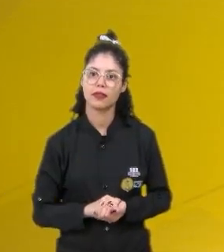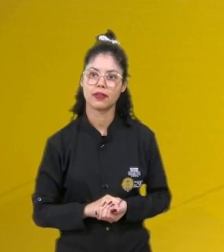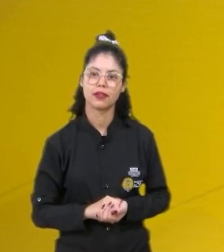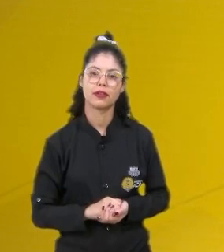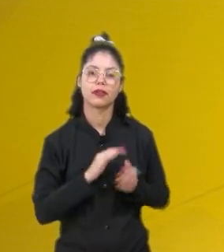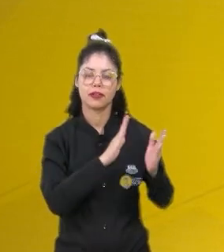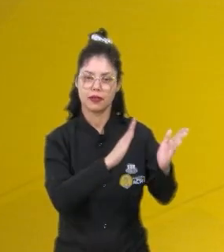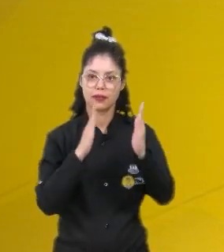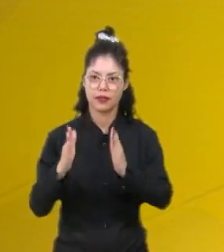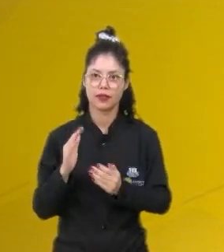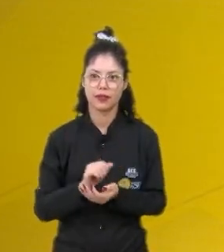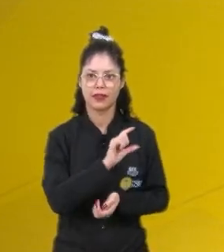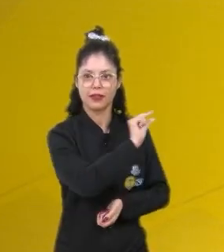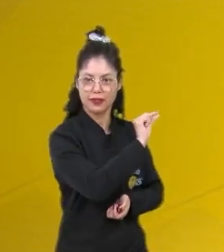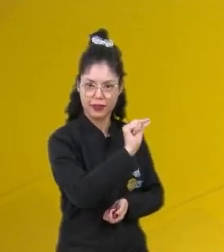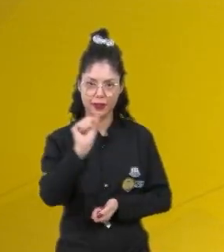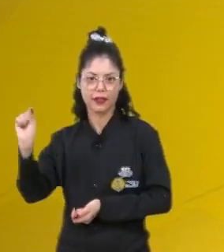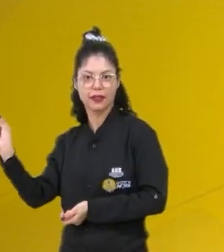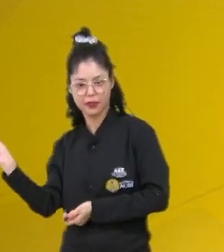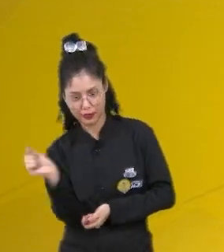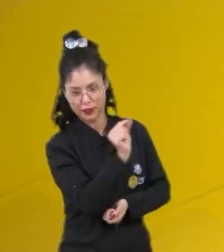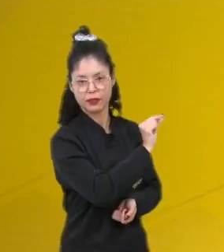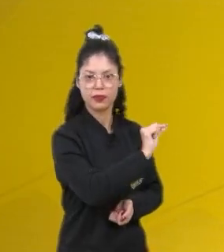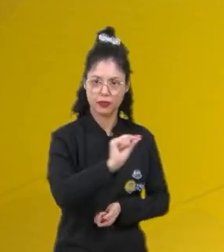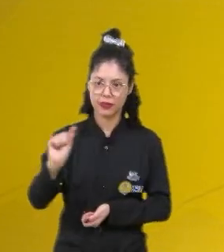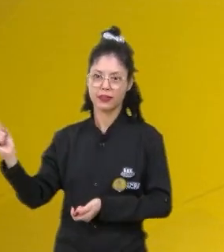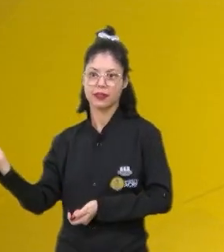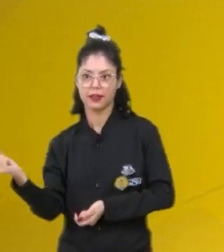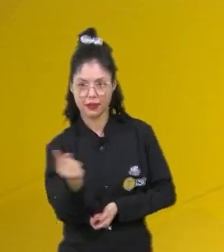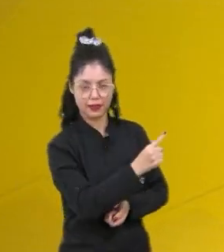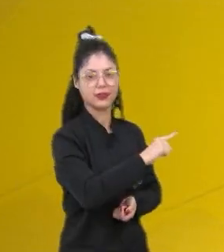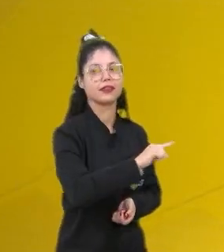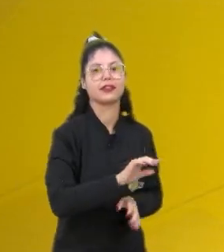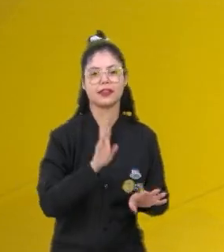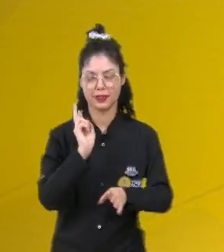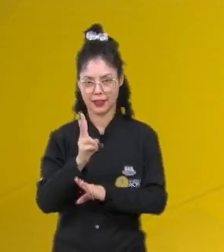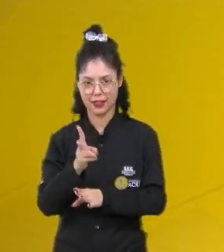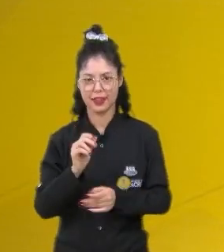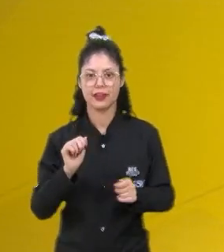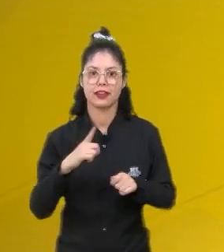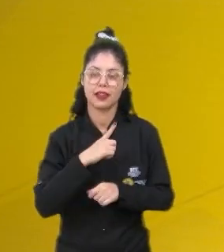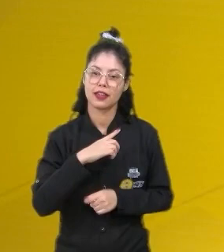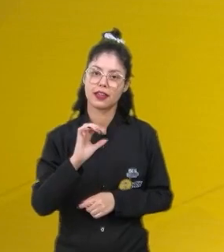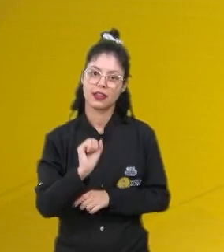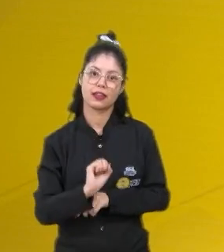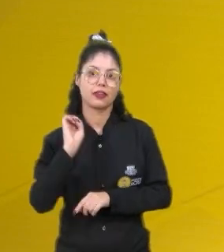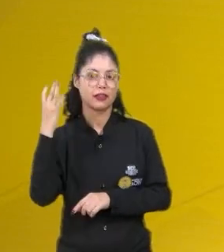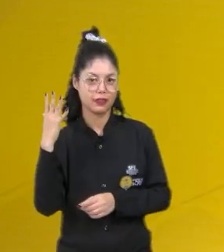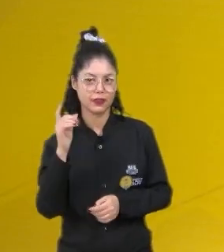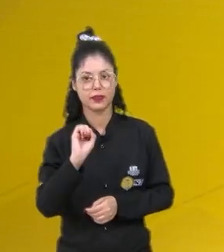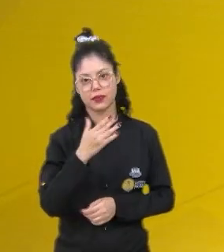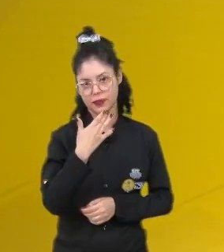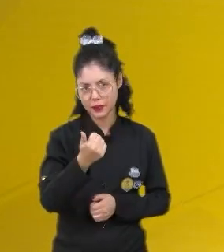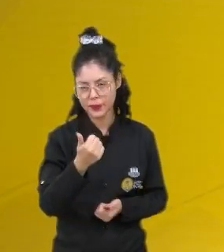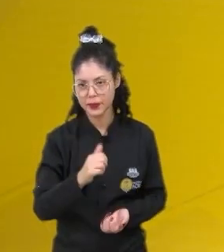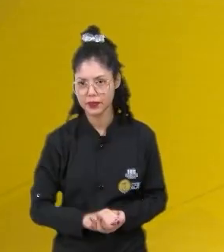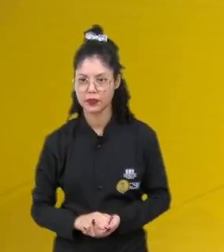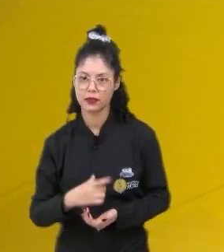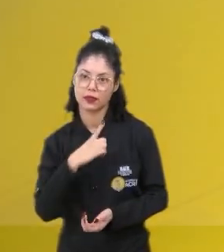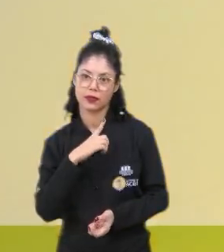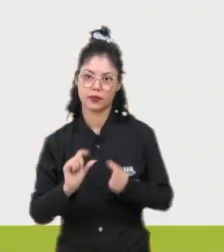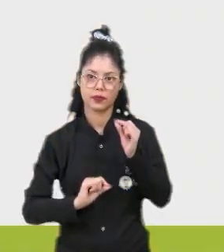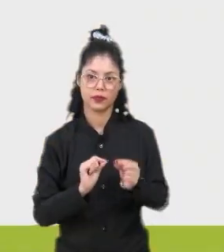um episódio que o Pica-Pau né? Então, quando isso acontece, temos o chamado efeito Doppler, tá bom? Então, esse